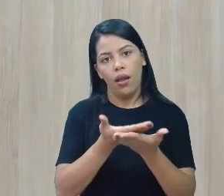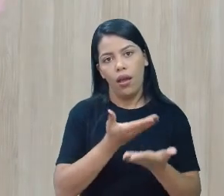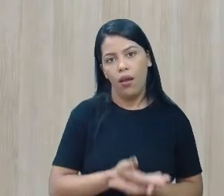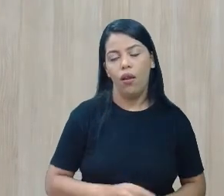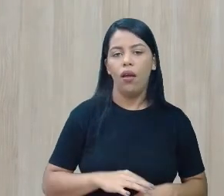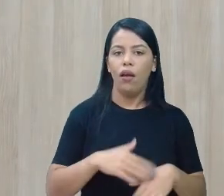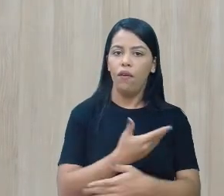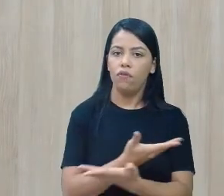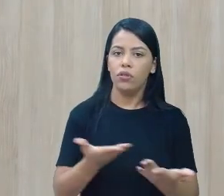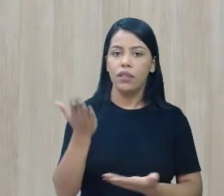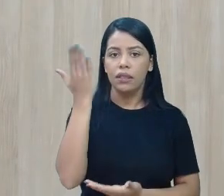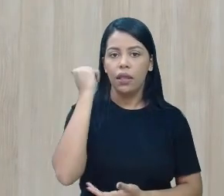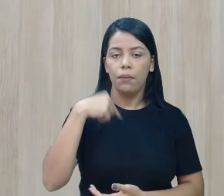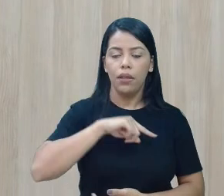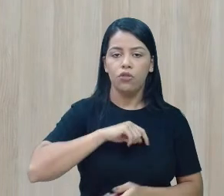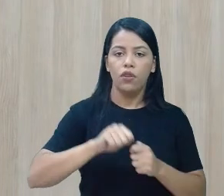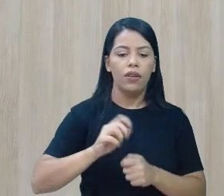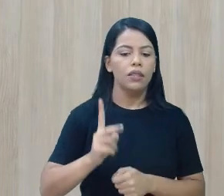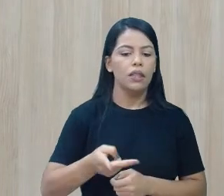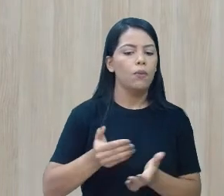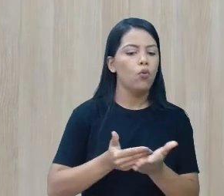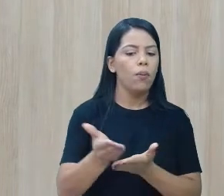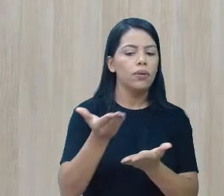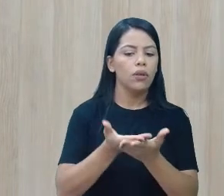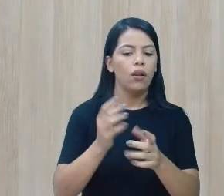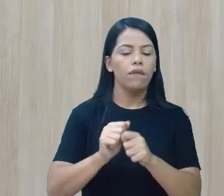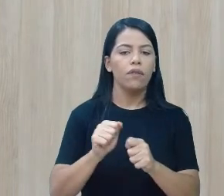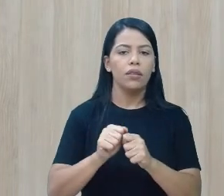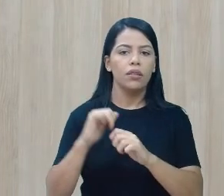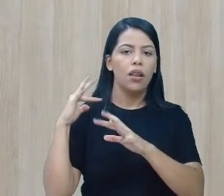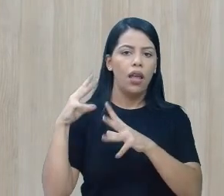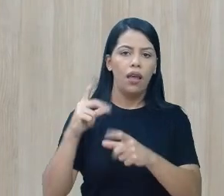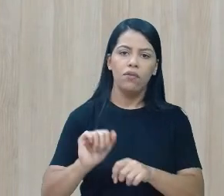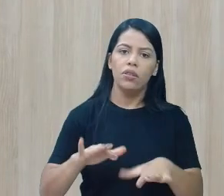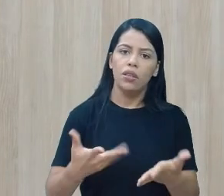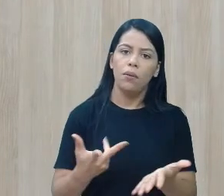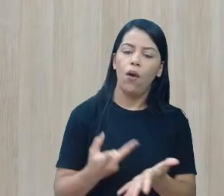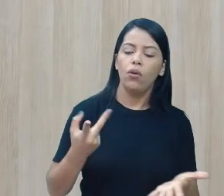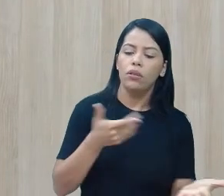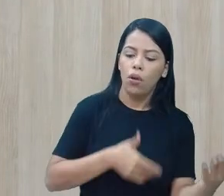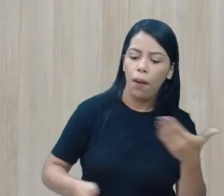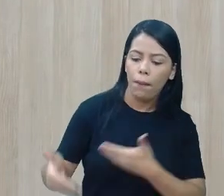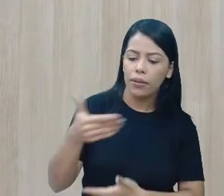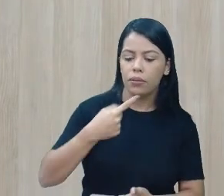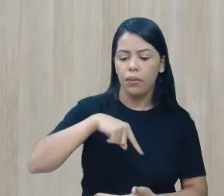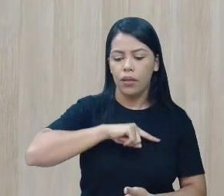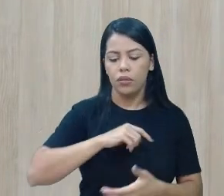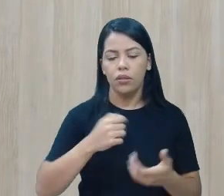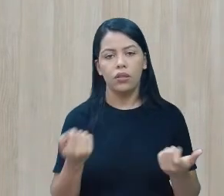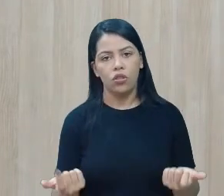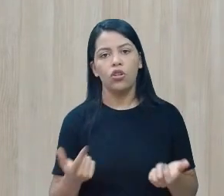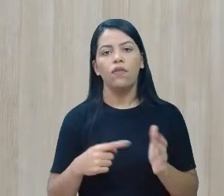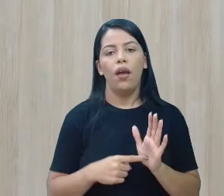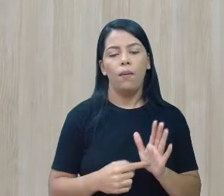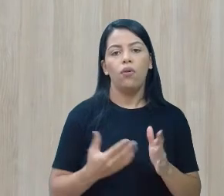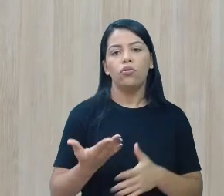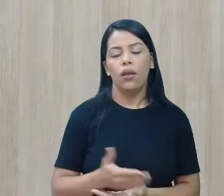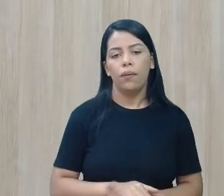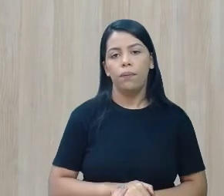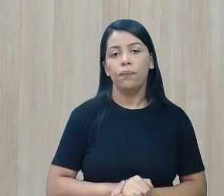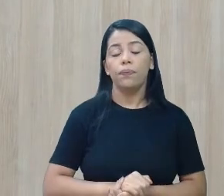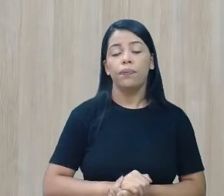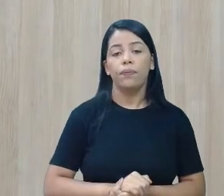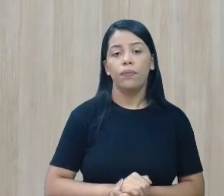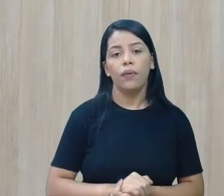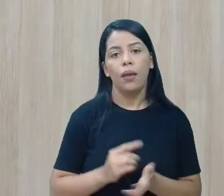vocês sabem, a gente faz a revisão sempre no comecinho e acaba acontecendo, né? De uma participação, uma coisa e outra, a gente vai levar esse próximo